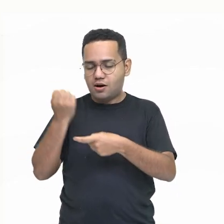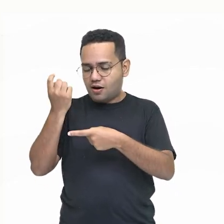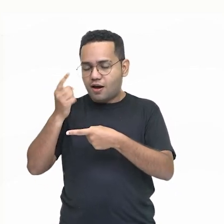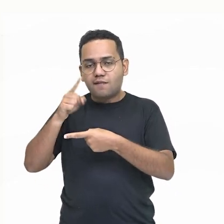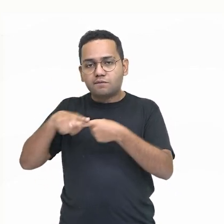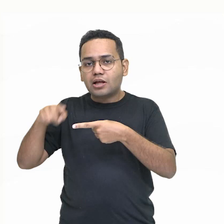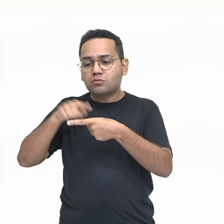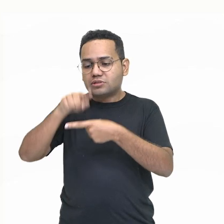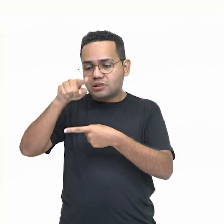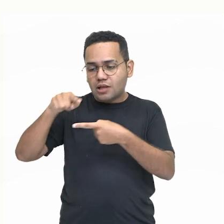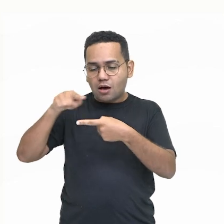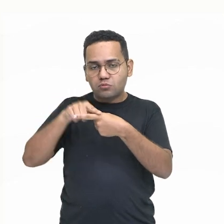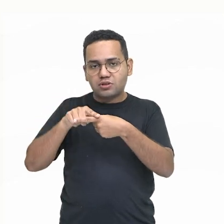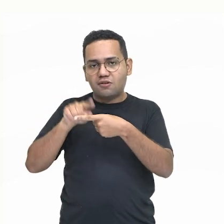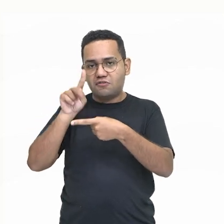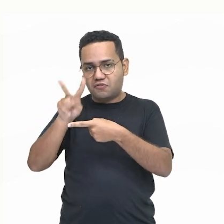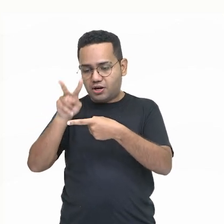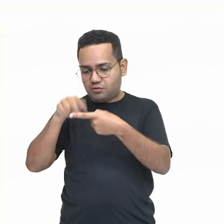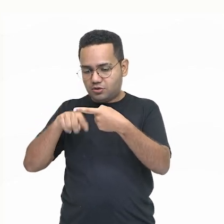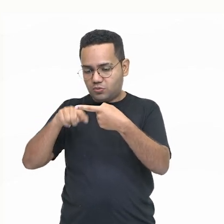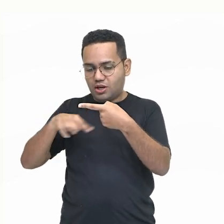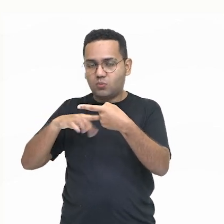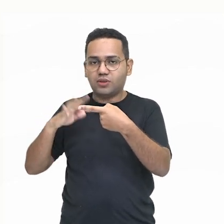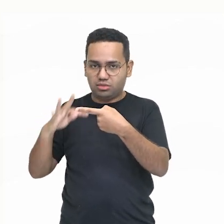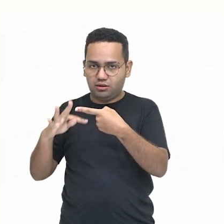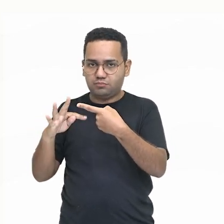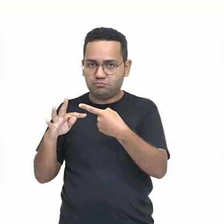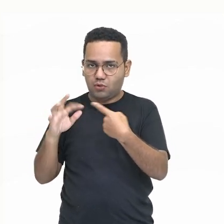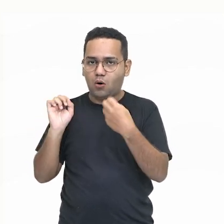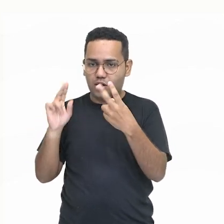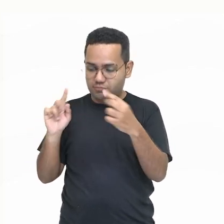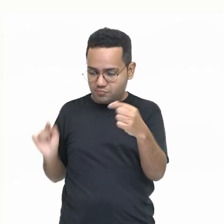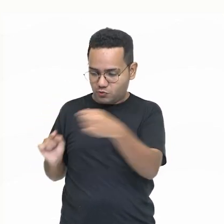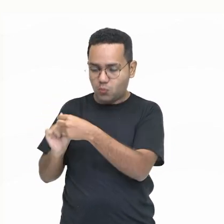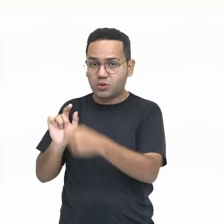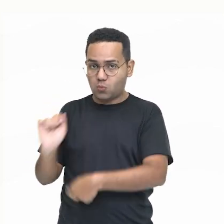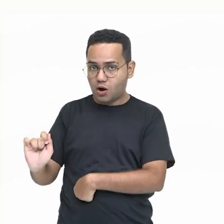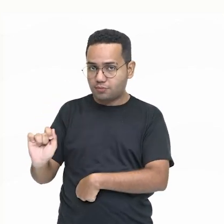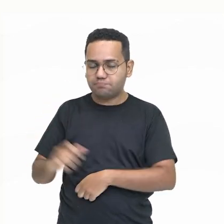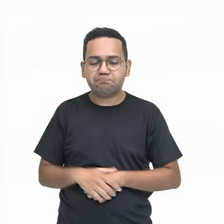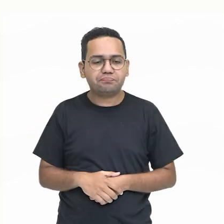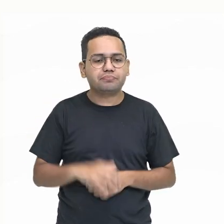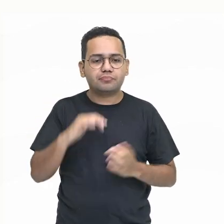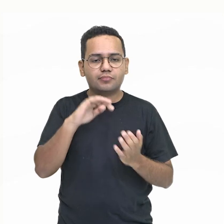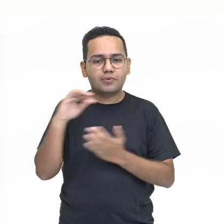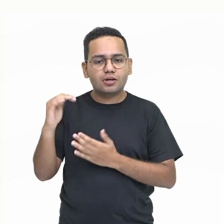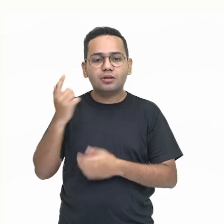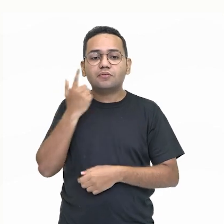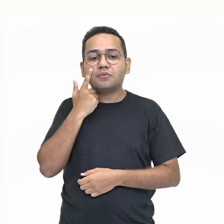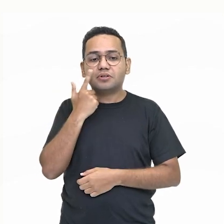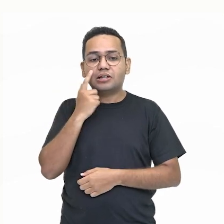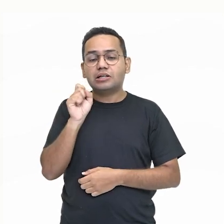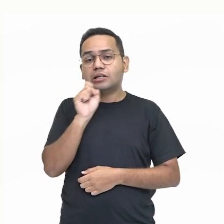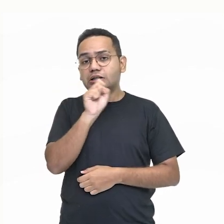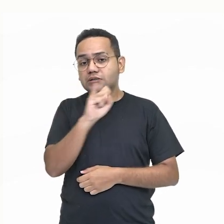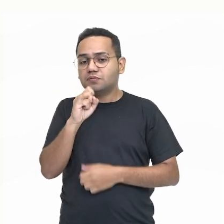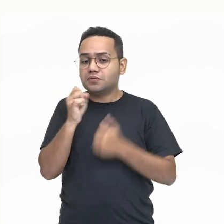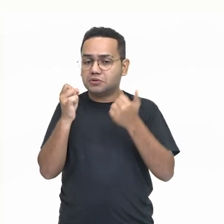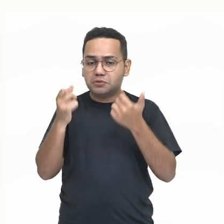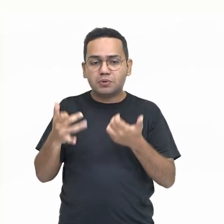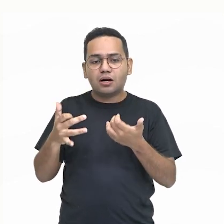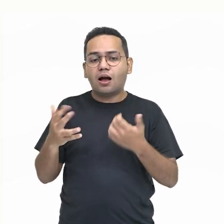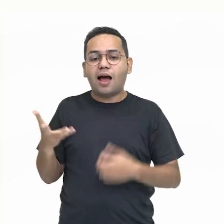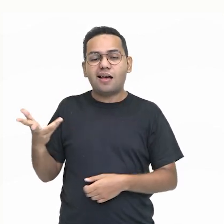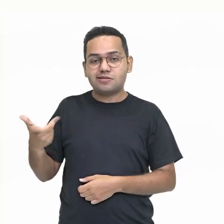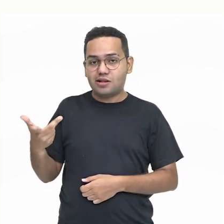Percebam, toda vez que eu falar de aceleração, eu preciso lembrar desta equação.